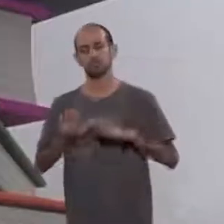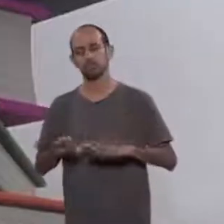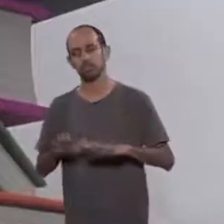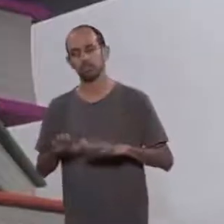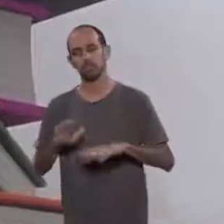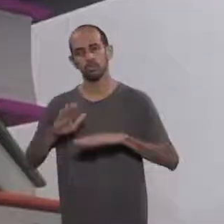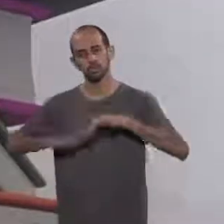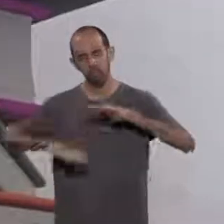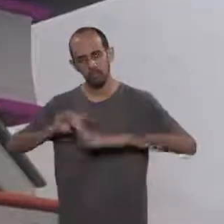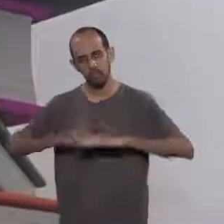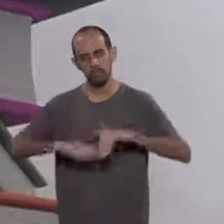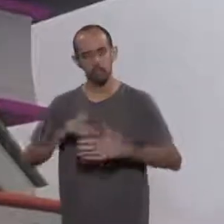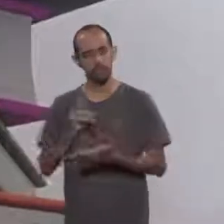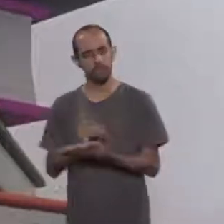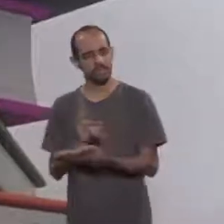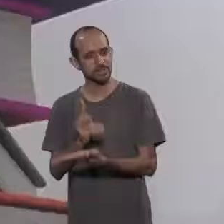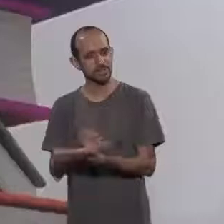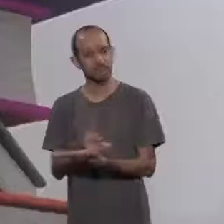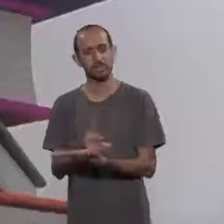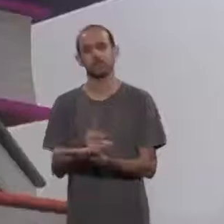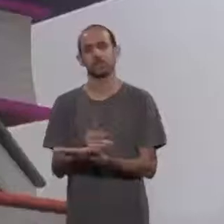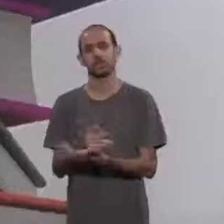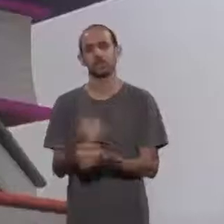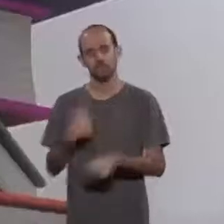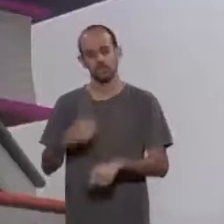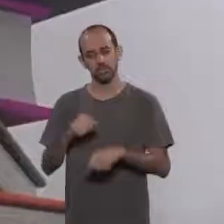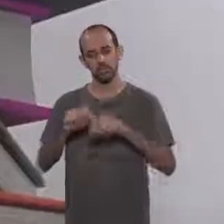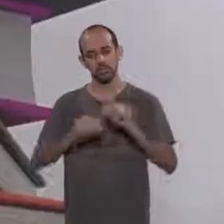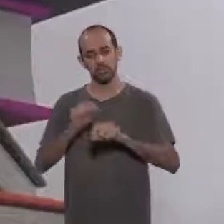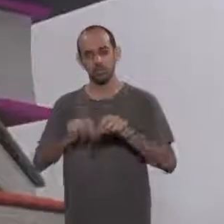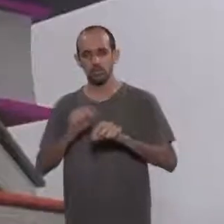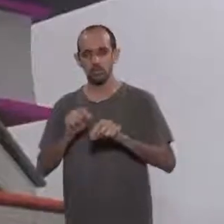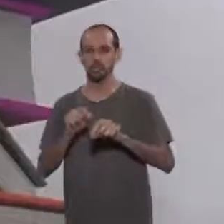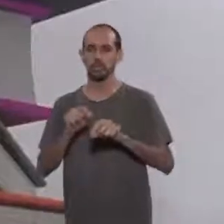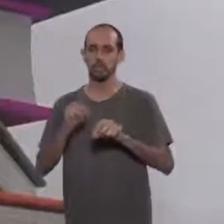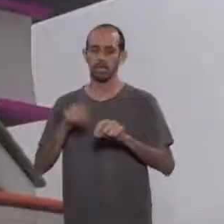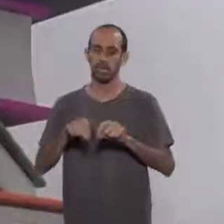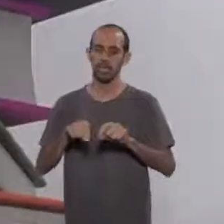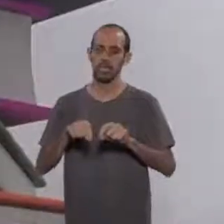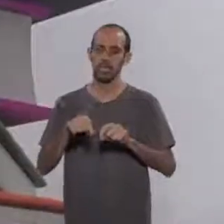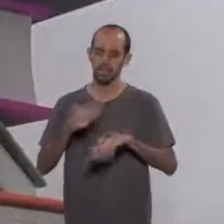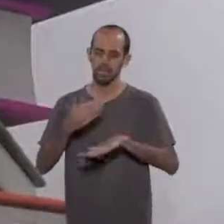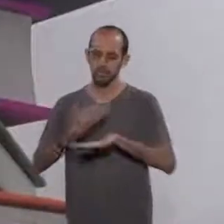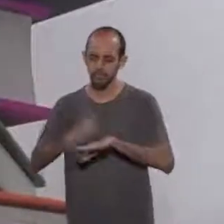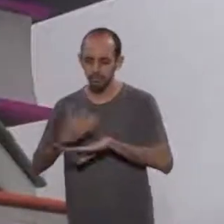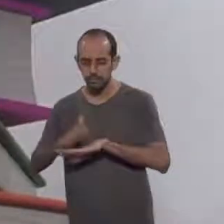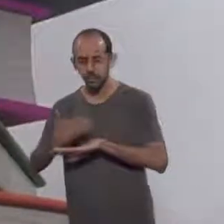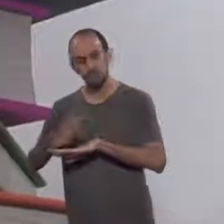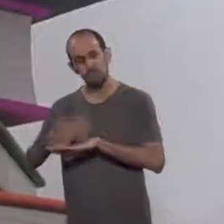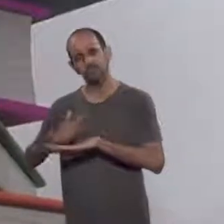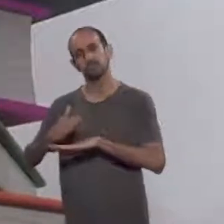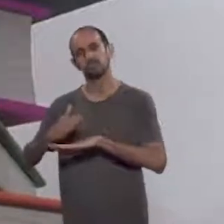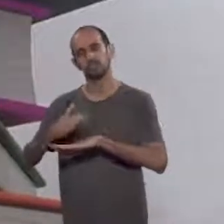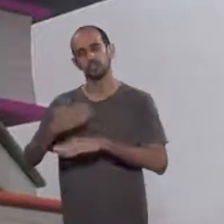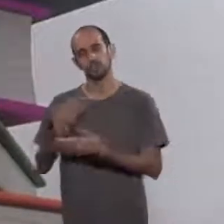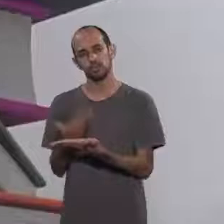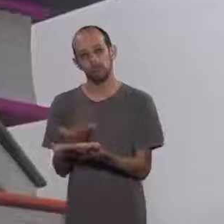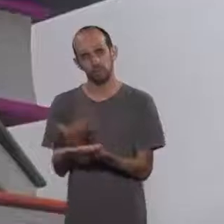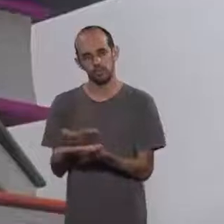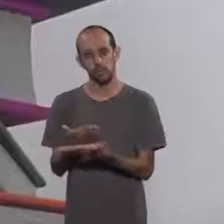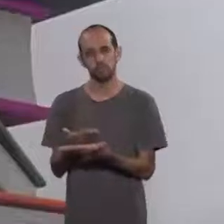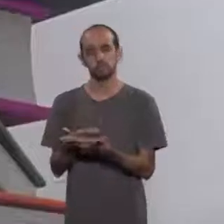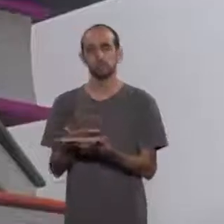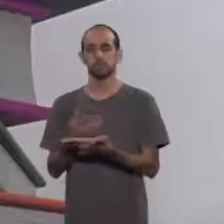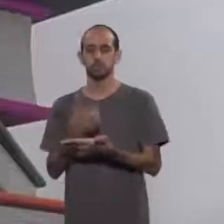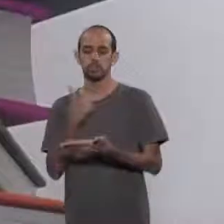mas o profissional sempre é um processo, então precisa cada vez mais ter essas capacitações, né, estudos para